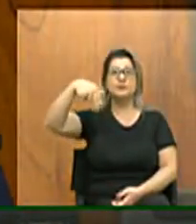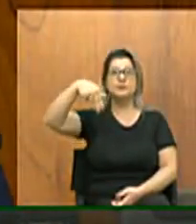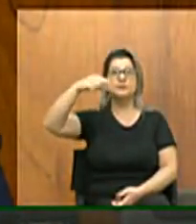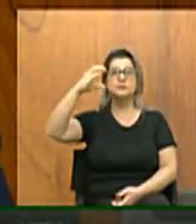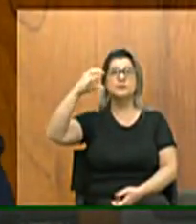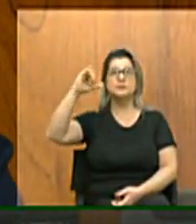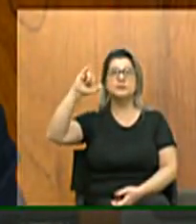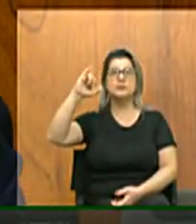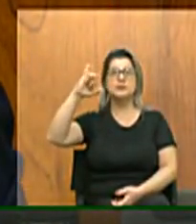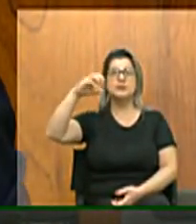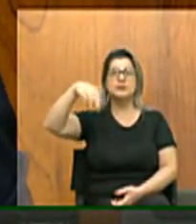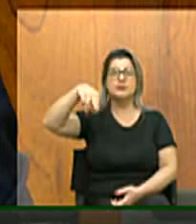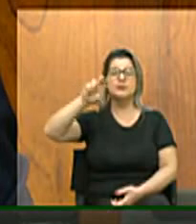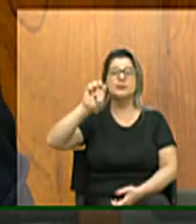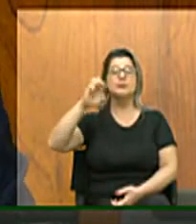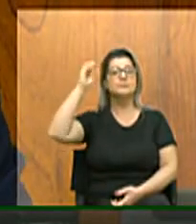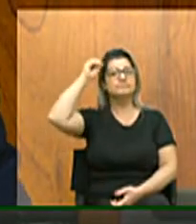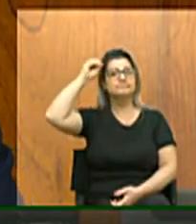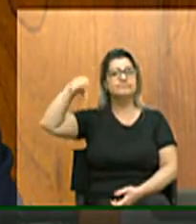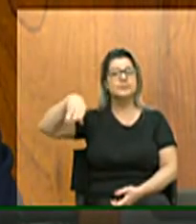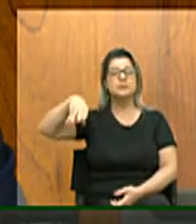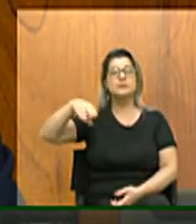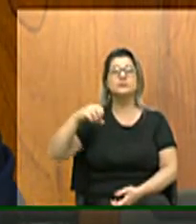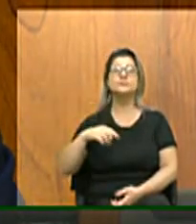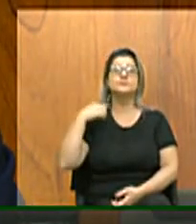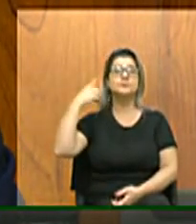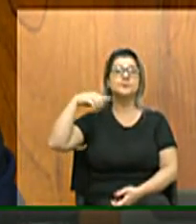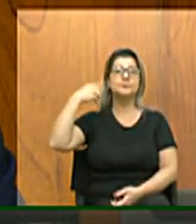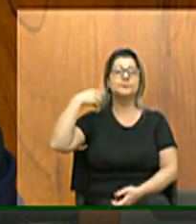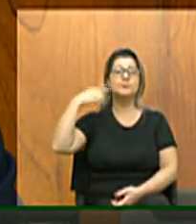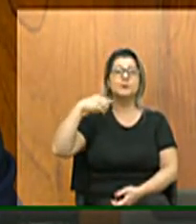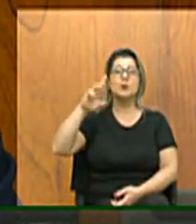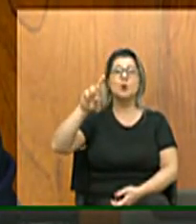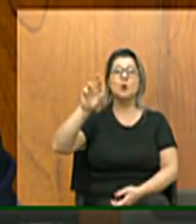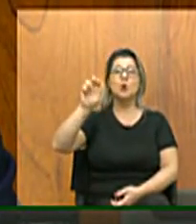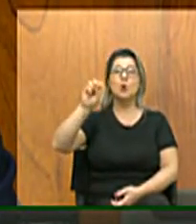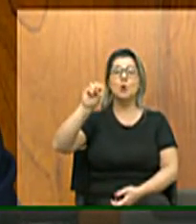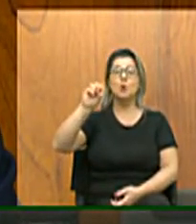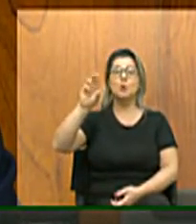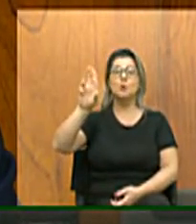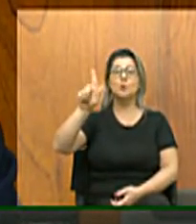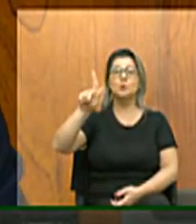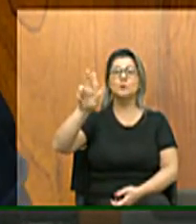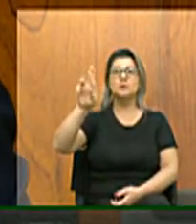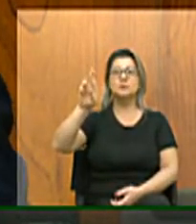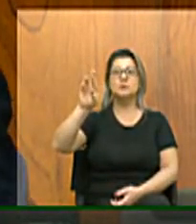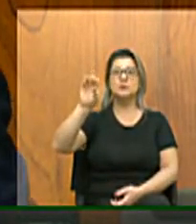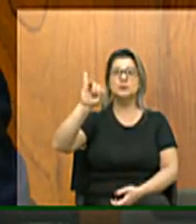Desiste a deputada Franciane Bayer. Deputado Rodrigo Maroni.